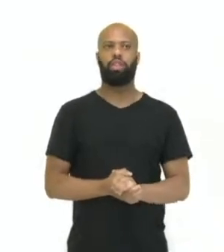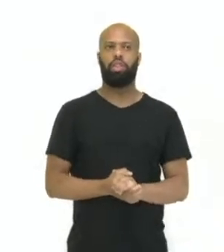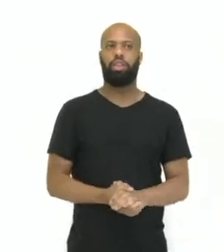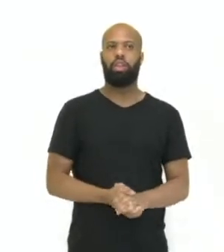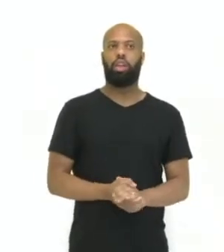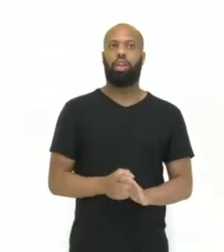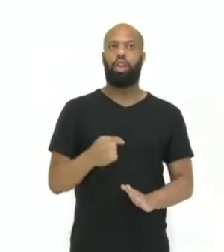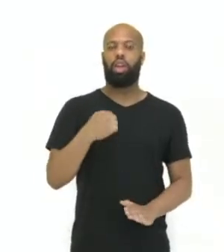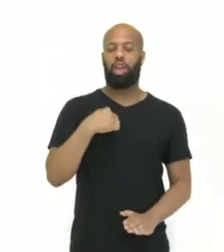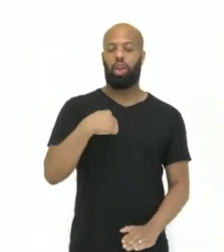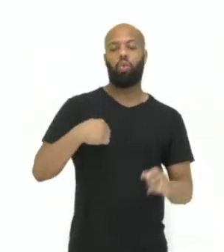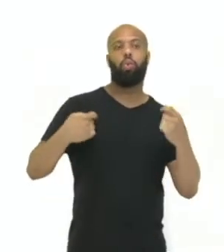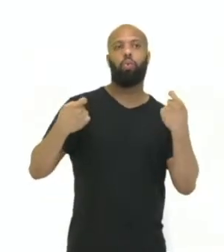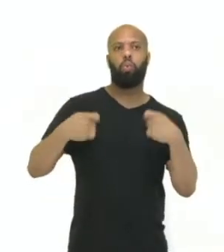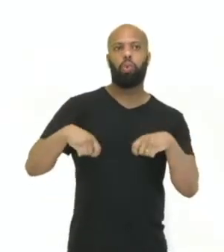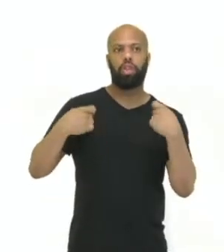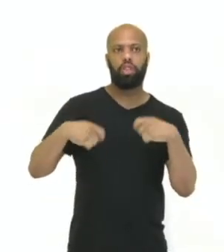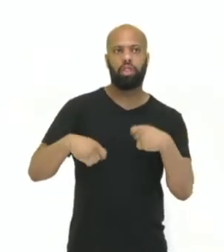seguinte, que